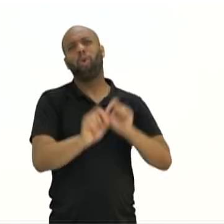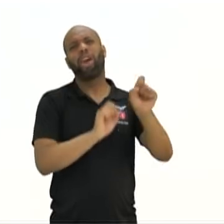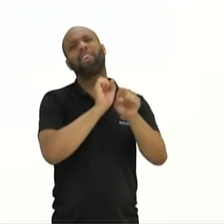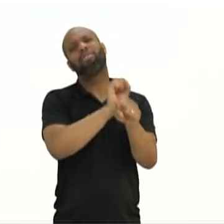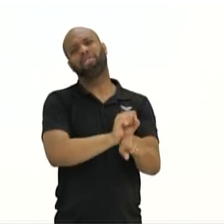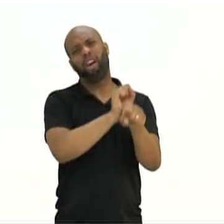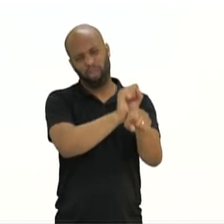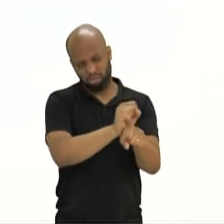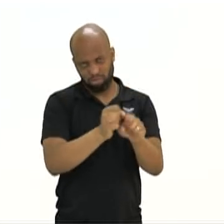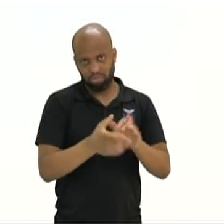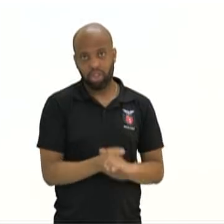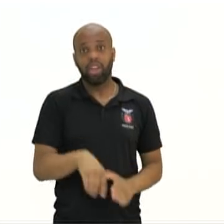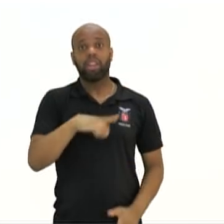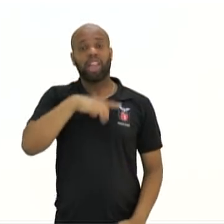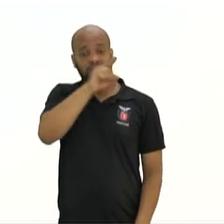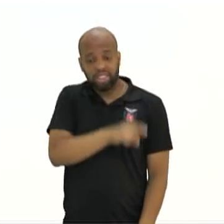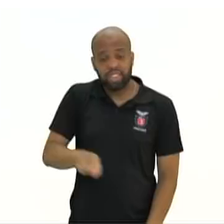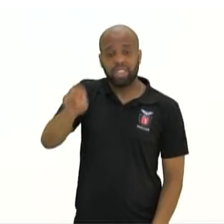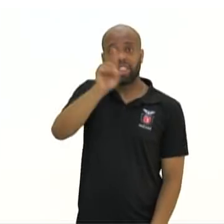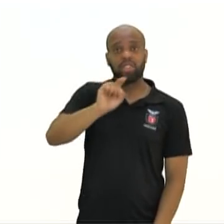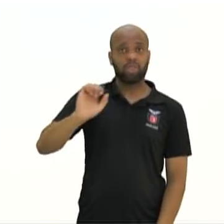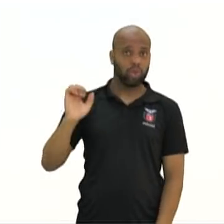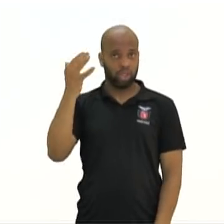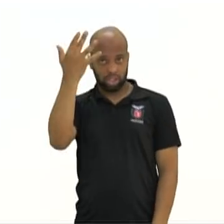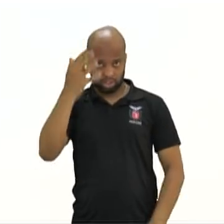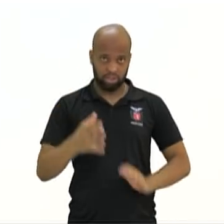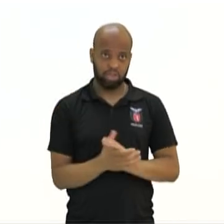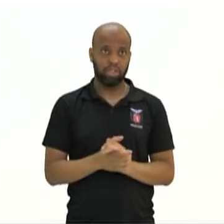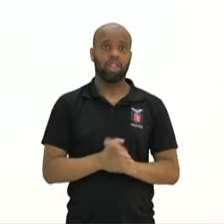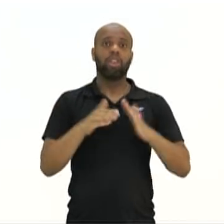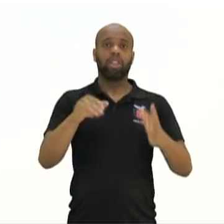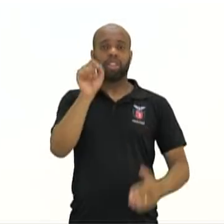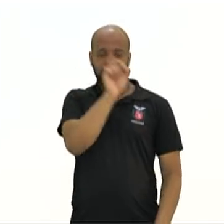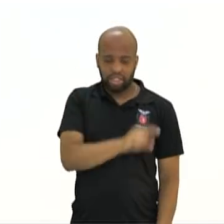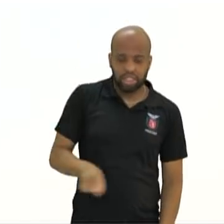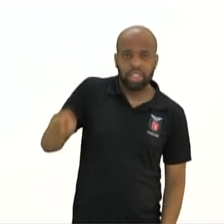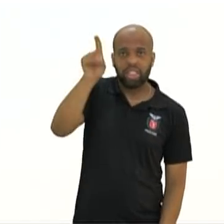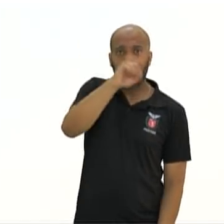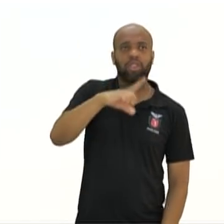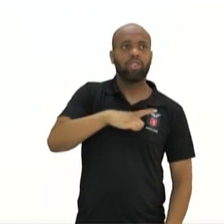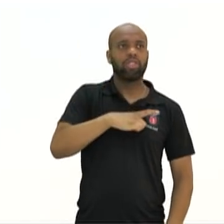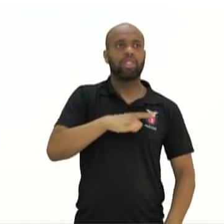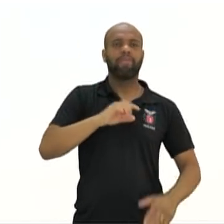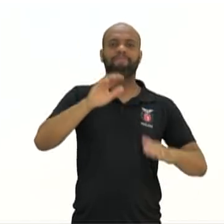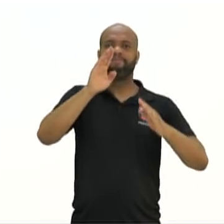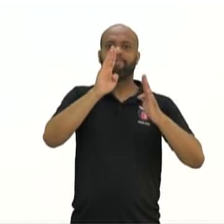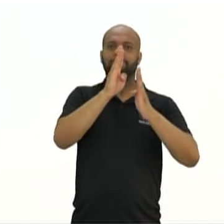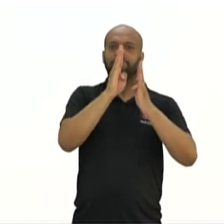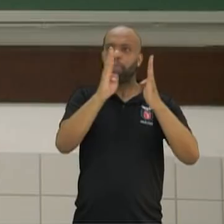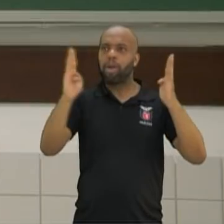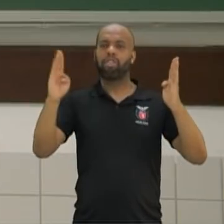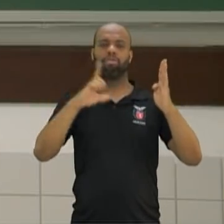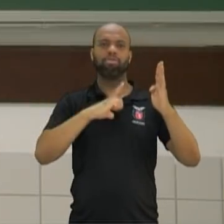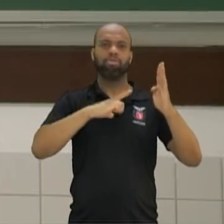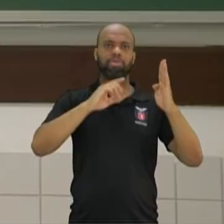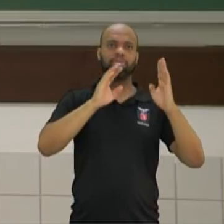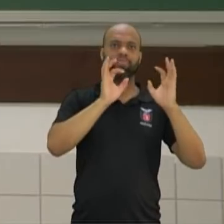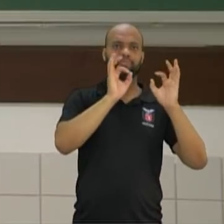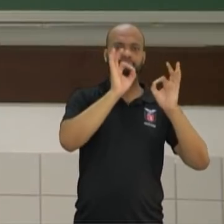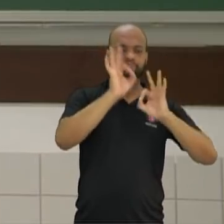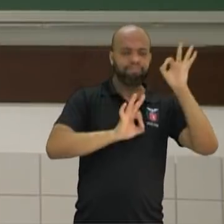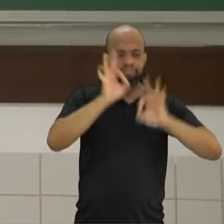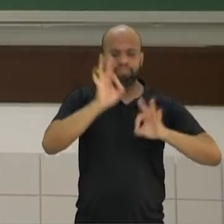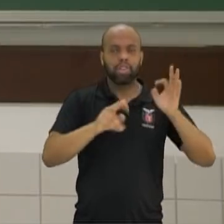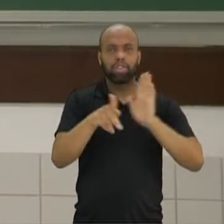escrava. Tivemos ciclos disso acontecendo, esses ciclos vão se distribuir ao longo do território da região